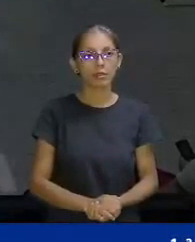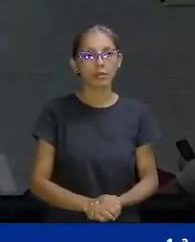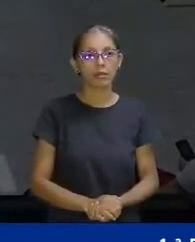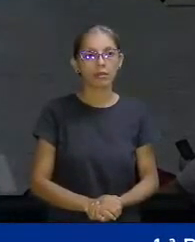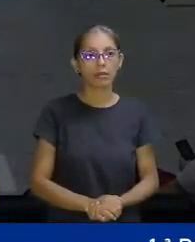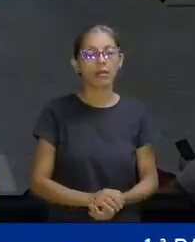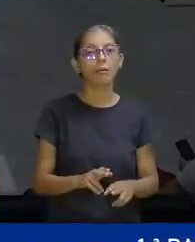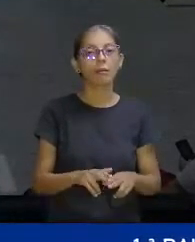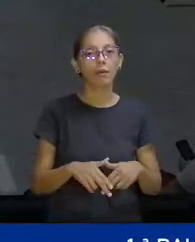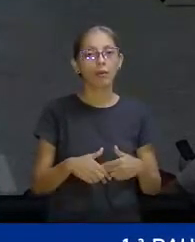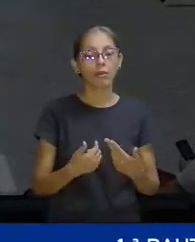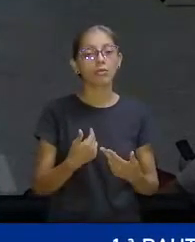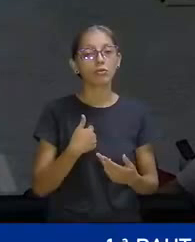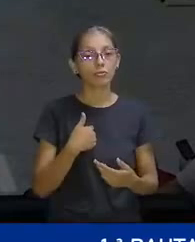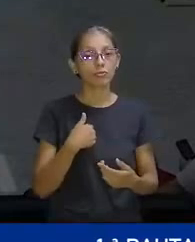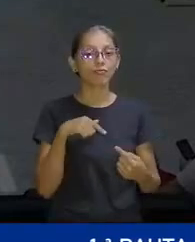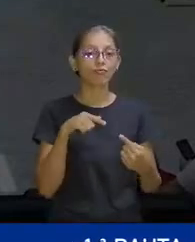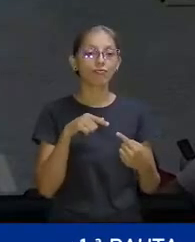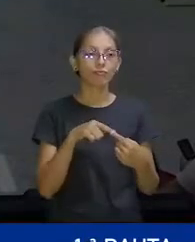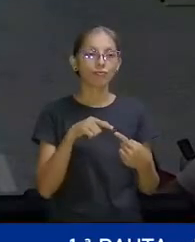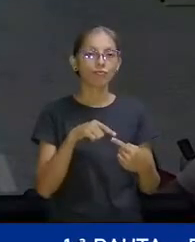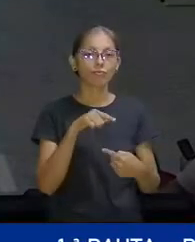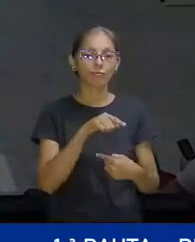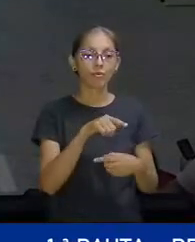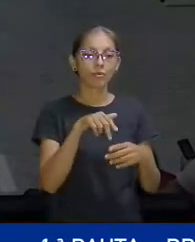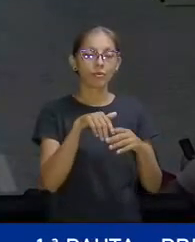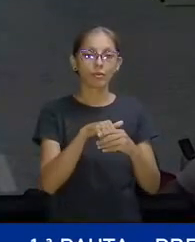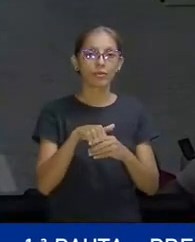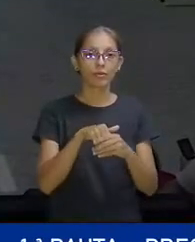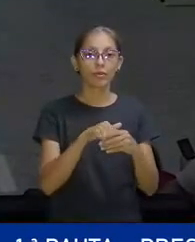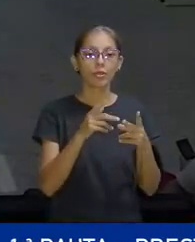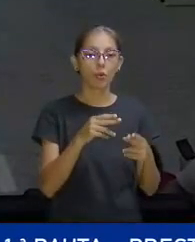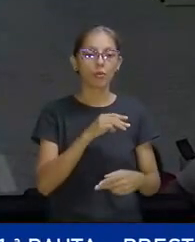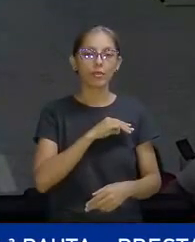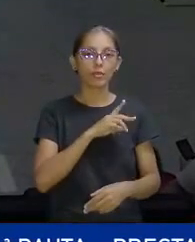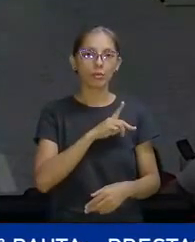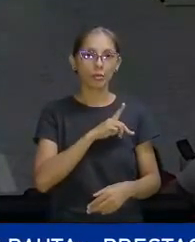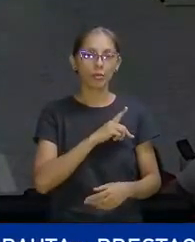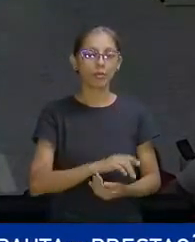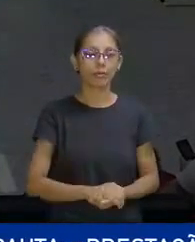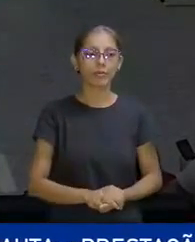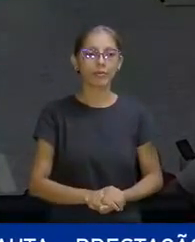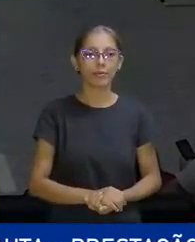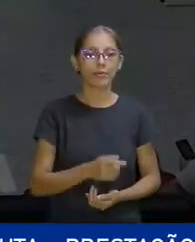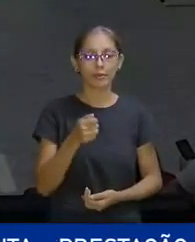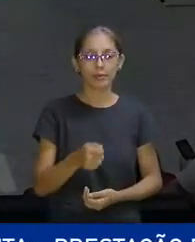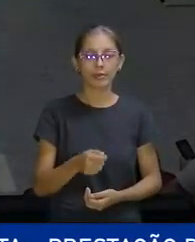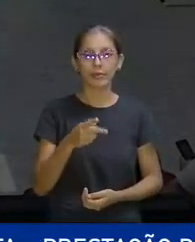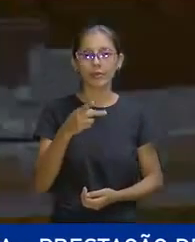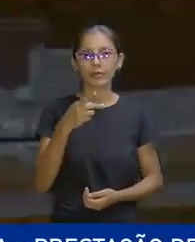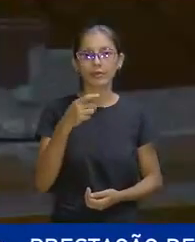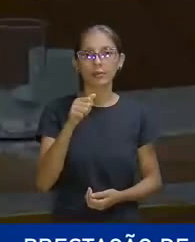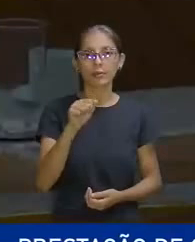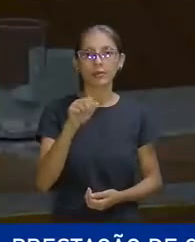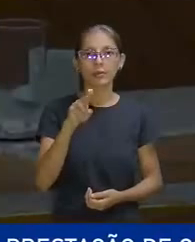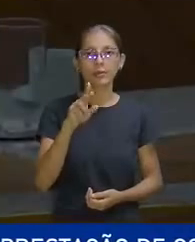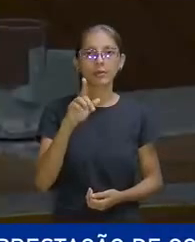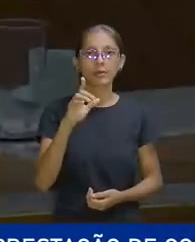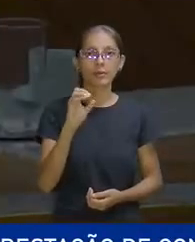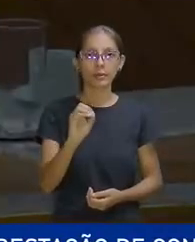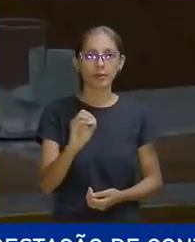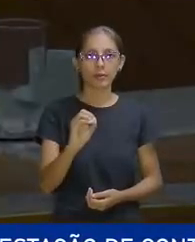para acompanhar o parecer do Ministério Público Eleitoral. Com voto, juiz Paulo Madeira. Senhor presidente, eminentes pares,